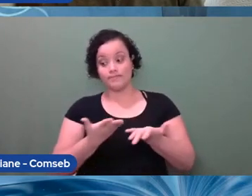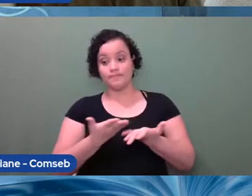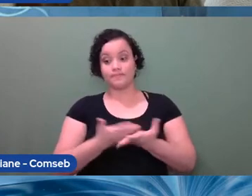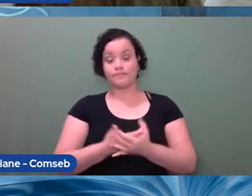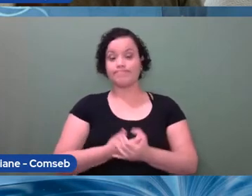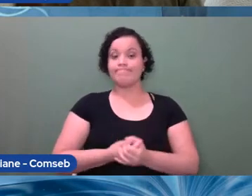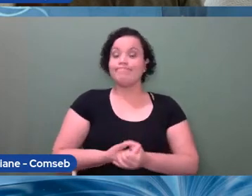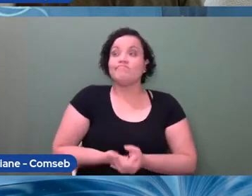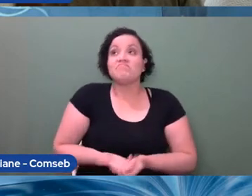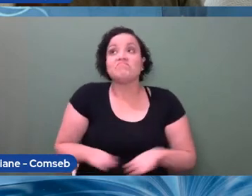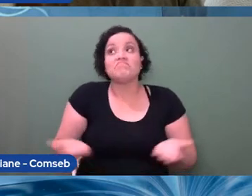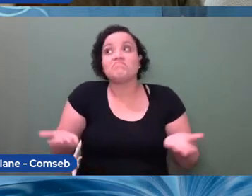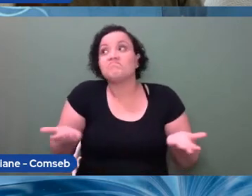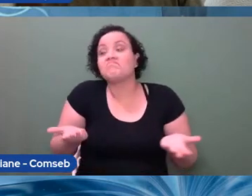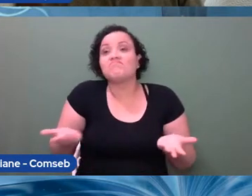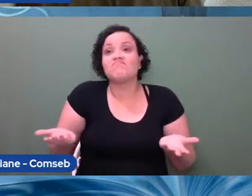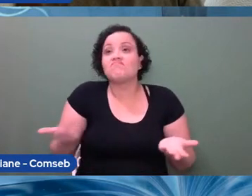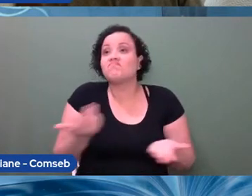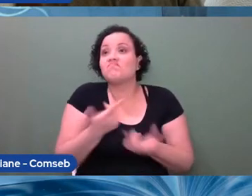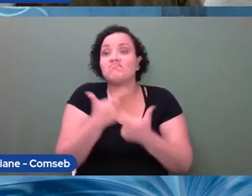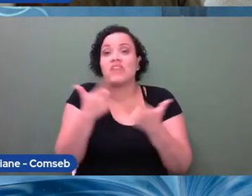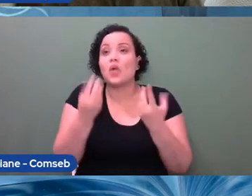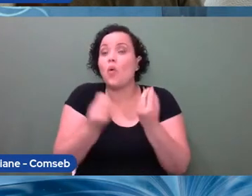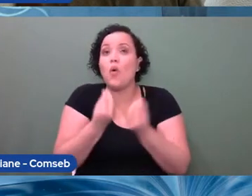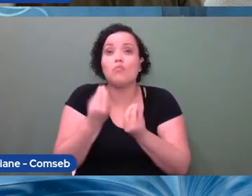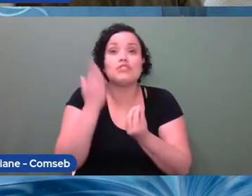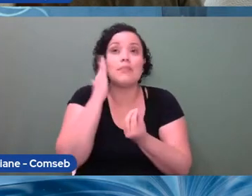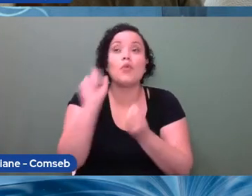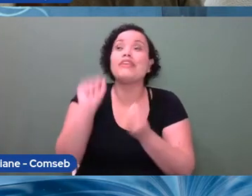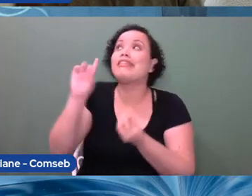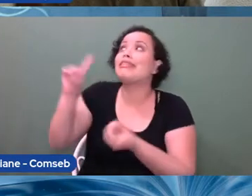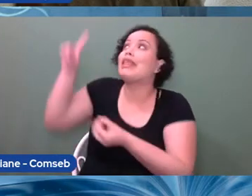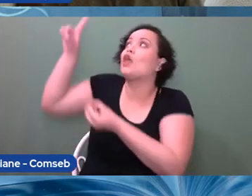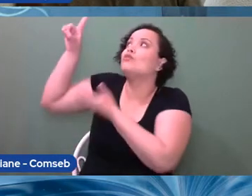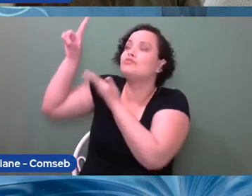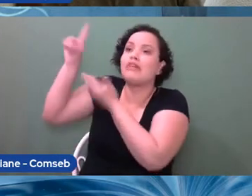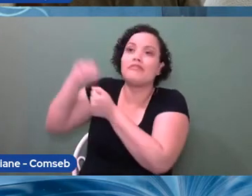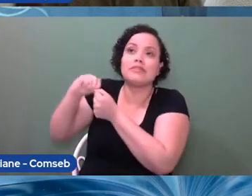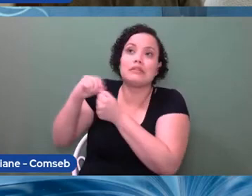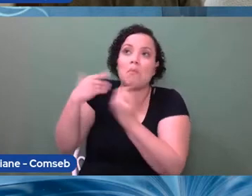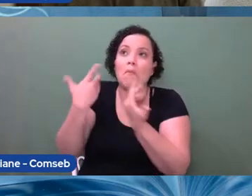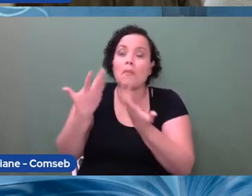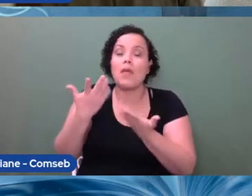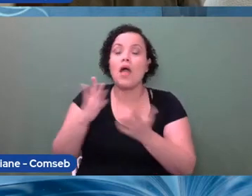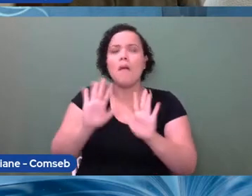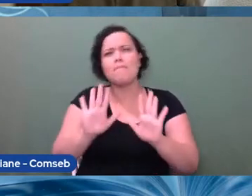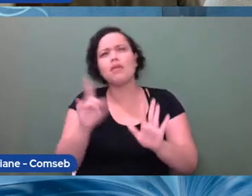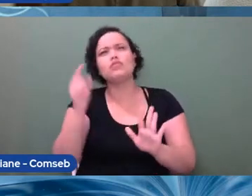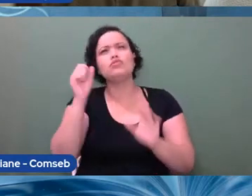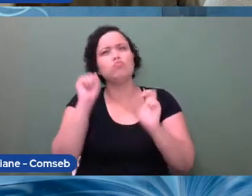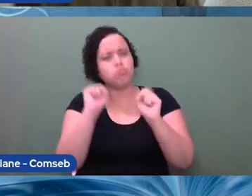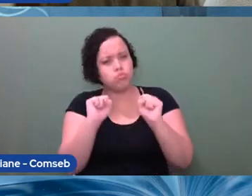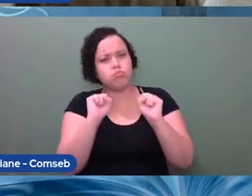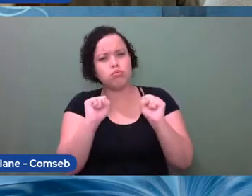dá para a gente sondar os desígnios de Deus, mas a gente pode